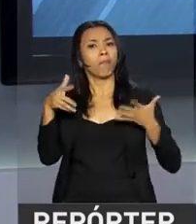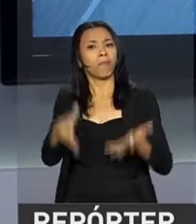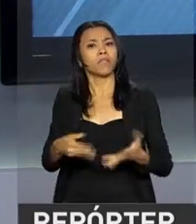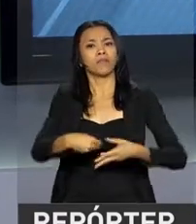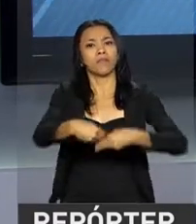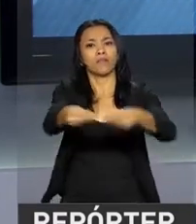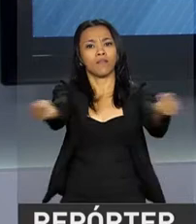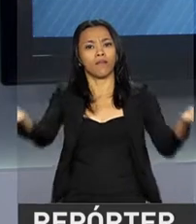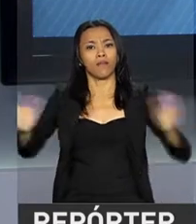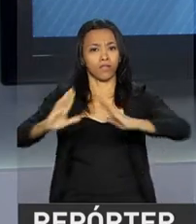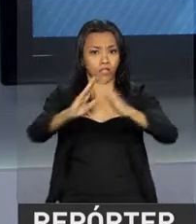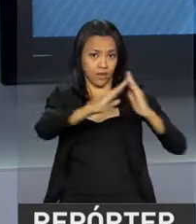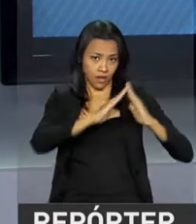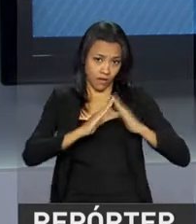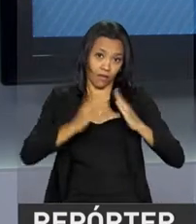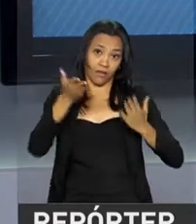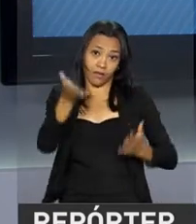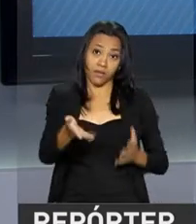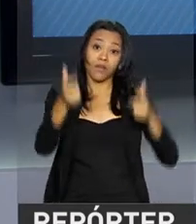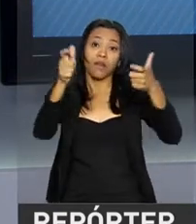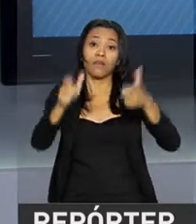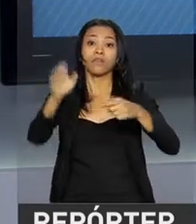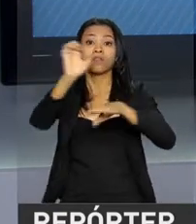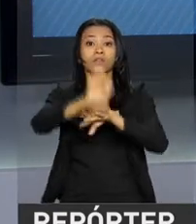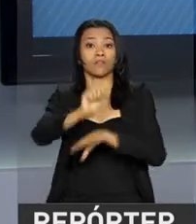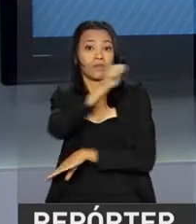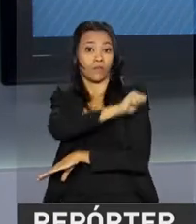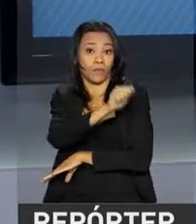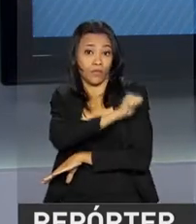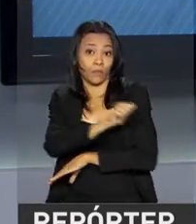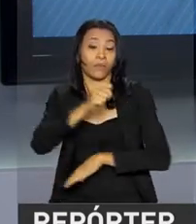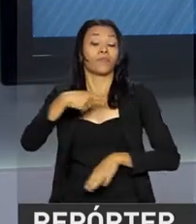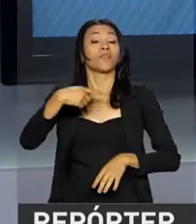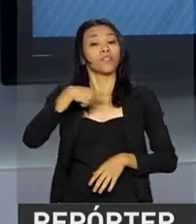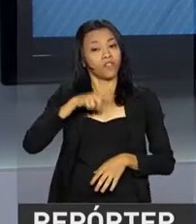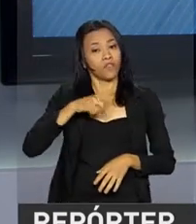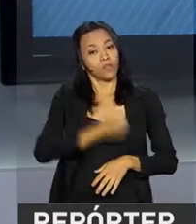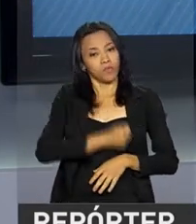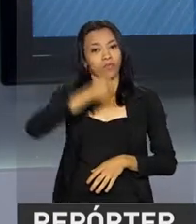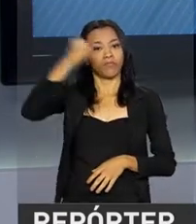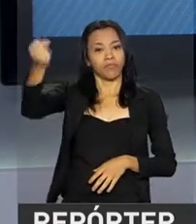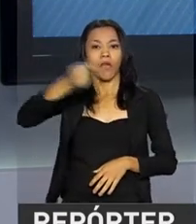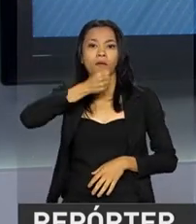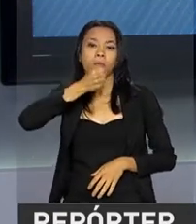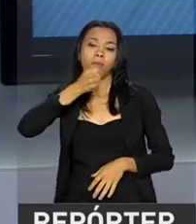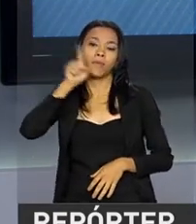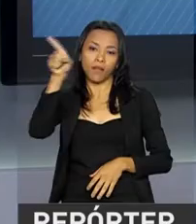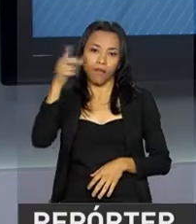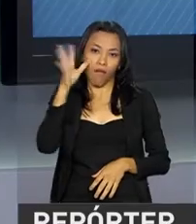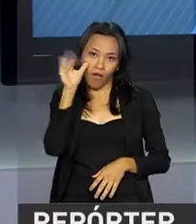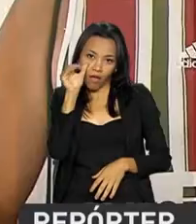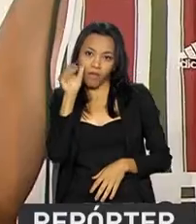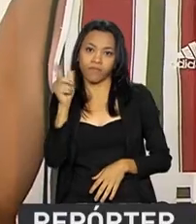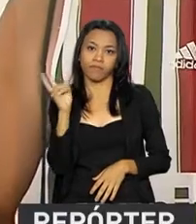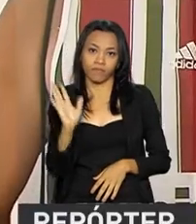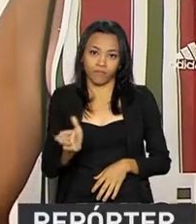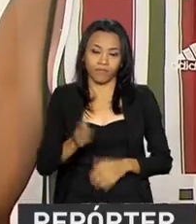das unidades do minha casa minha vida no rio de janeiro a nossa enviado especial caroline blauth acompanhou